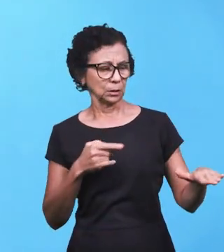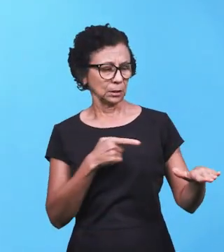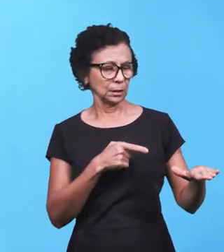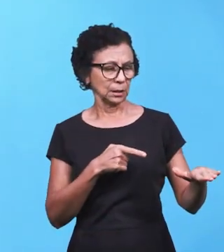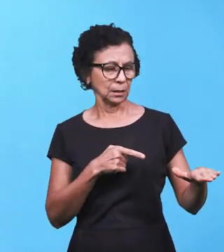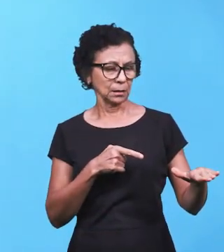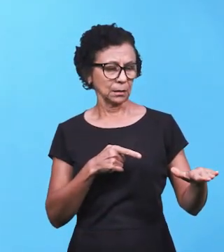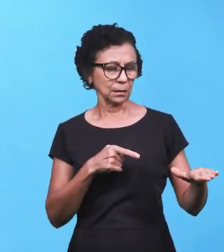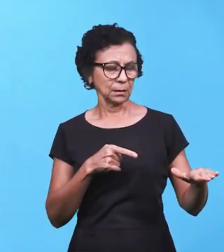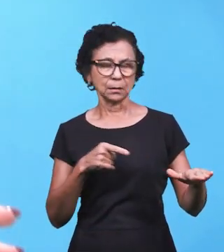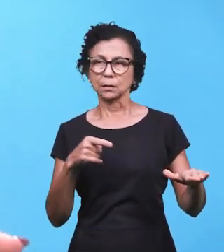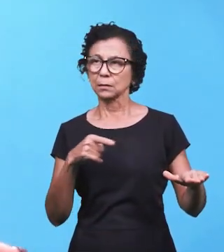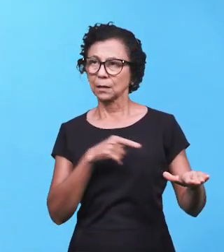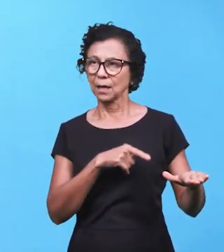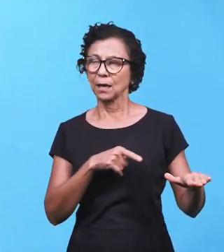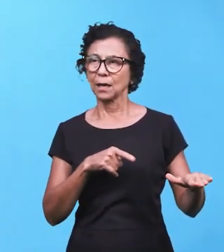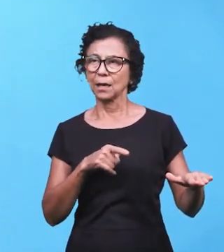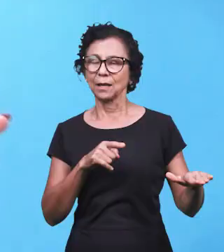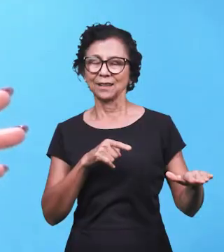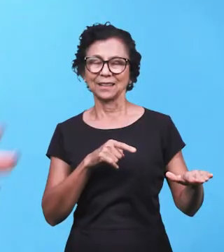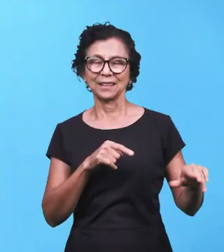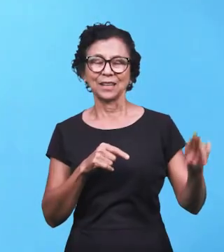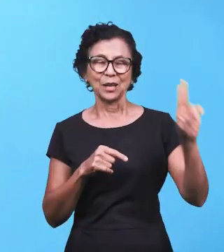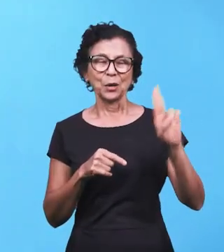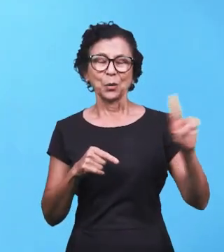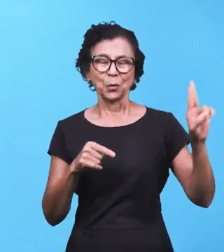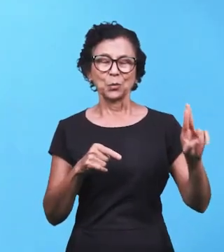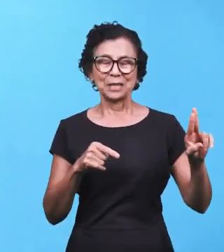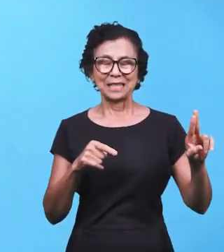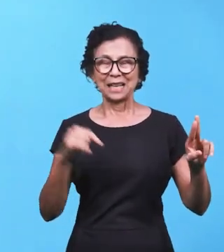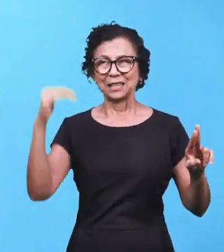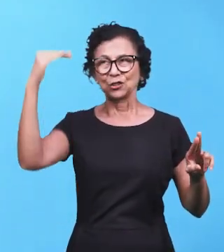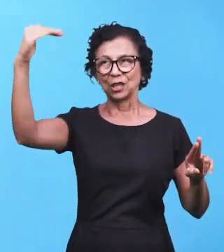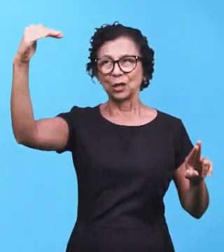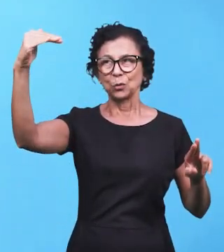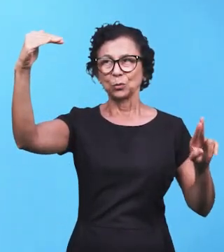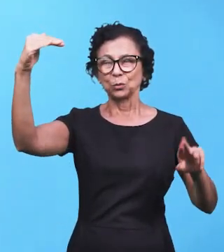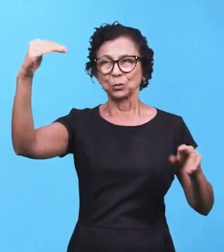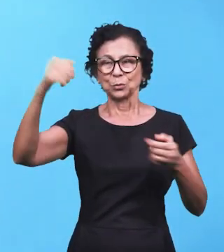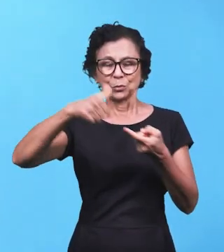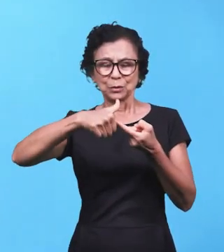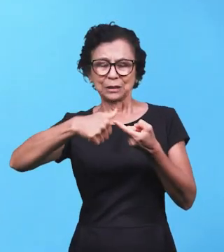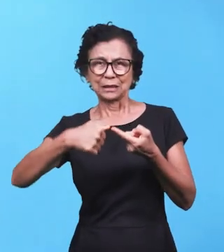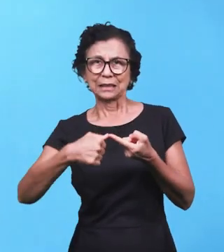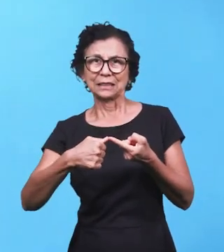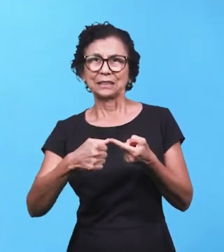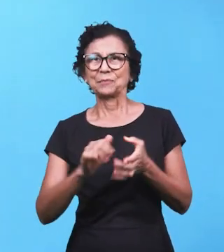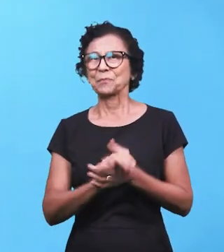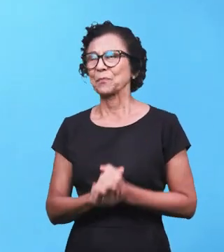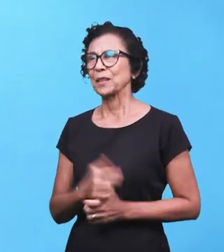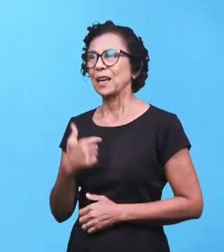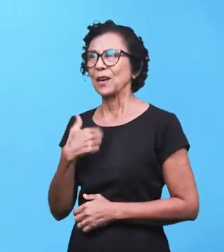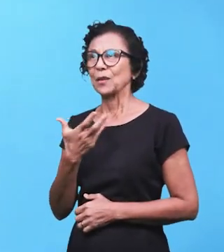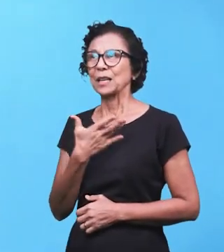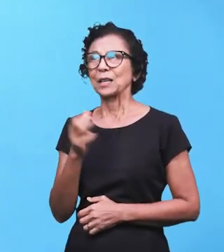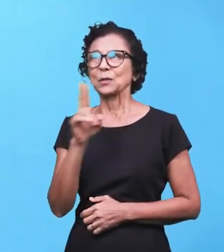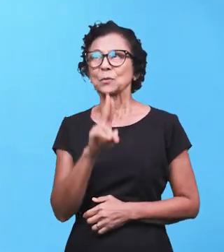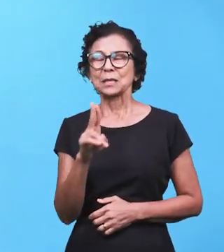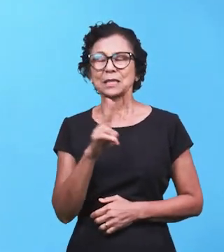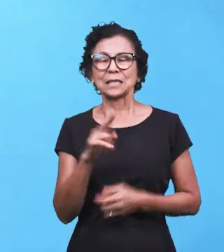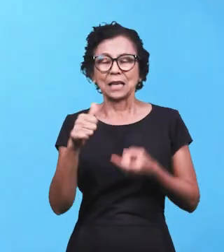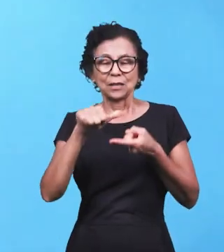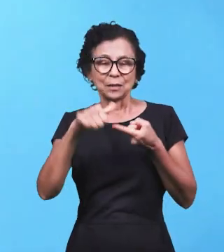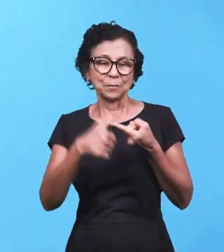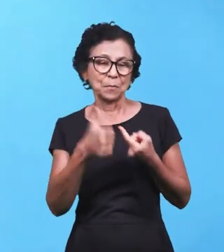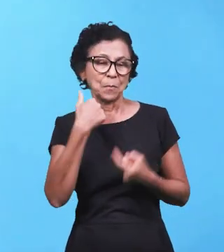de adulto, querer que a criança quer ser já grande, né? Hoje em dia os Ah, meninos são super precoces, quer usar o creme dental da mamãe.